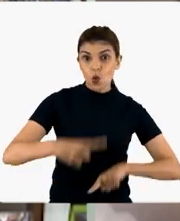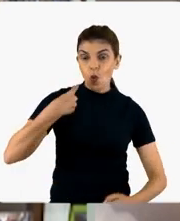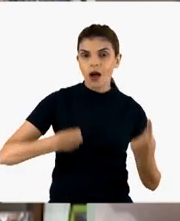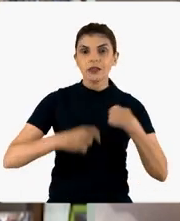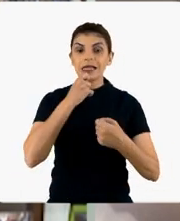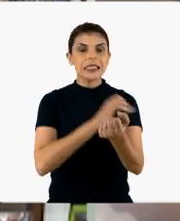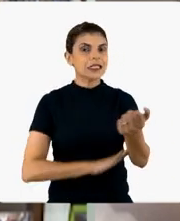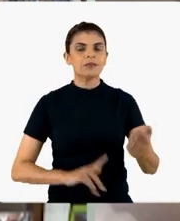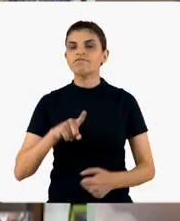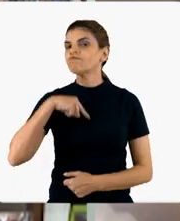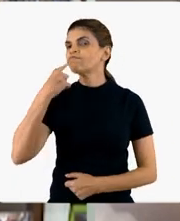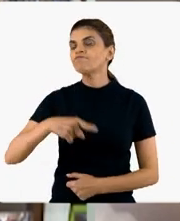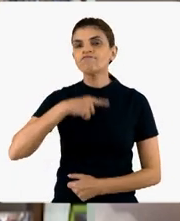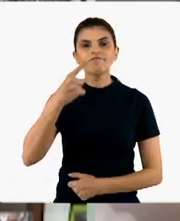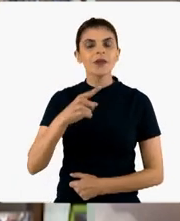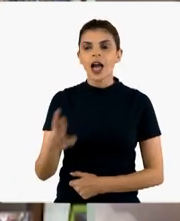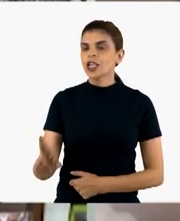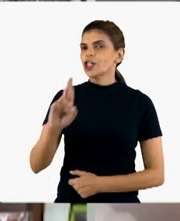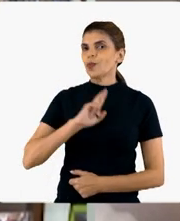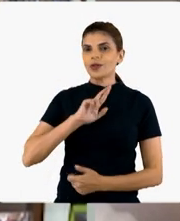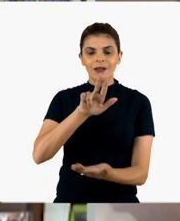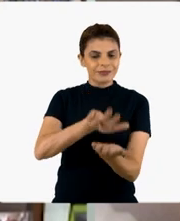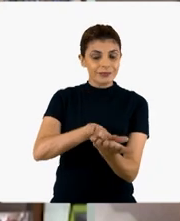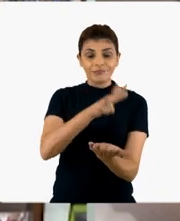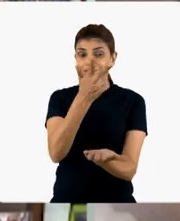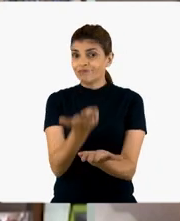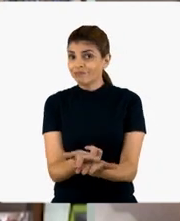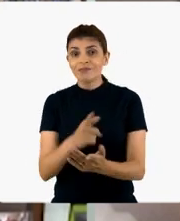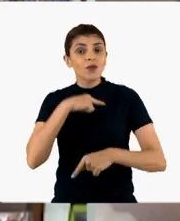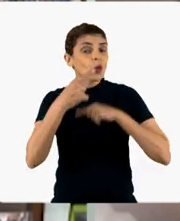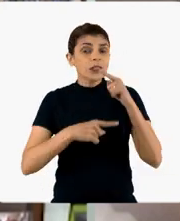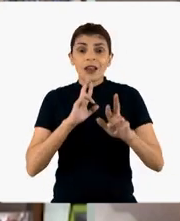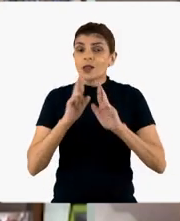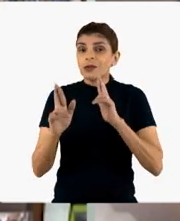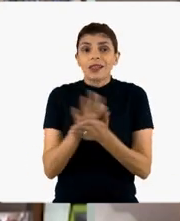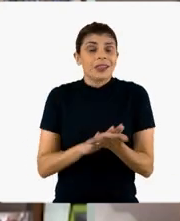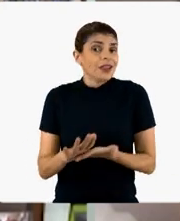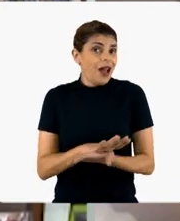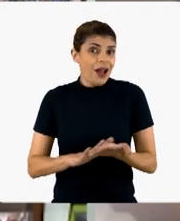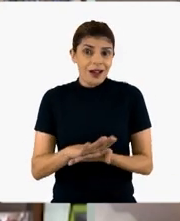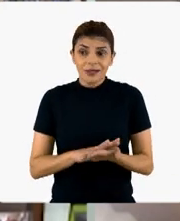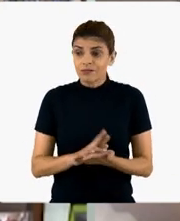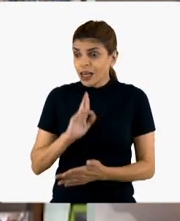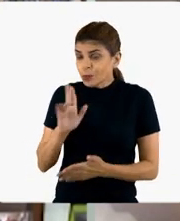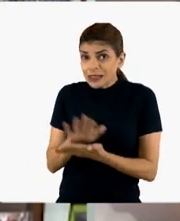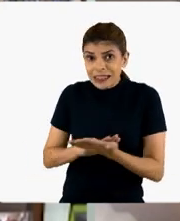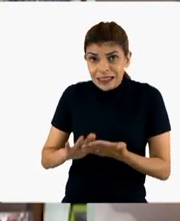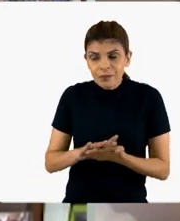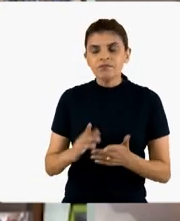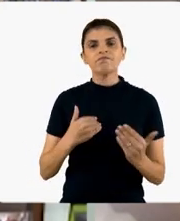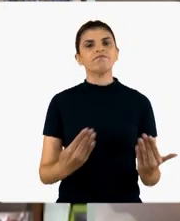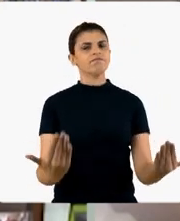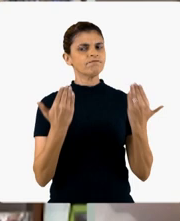microtrombo na circulação, isso, e não vai responder à prona, não vai responder a nada, na verdade, né? Então, quando